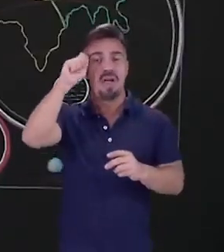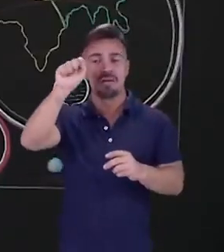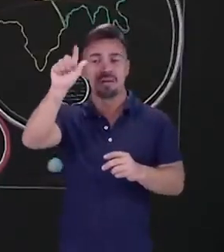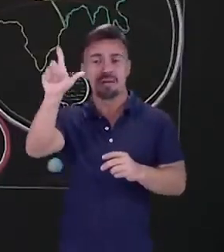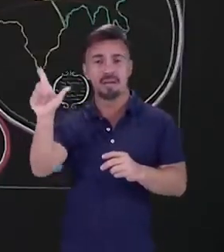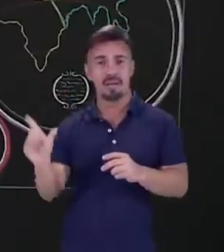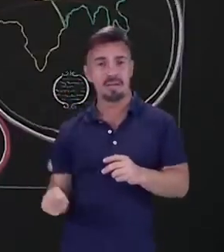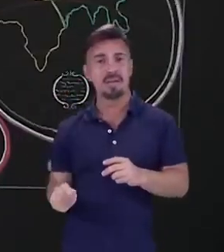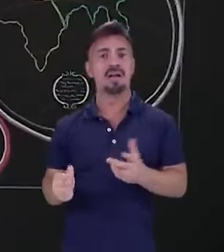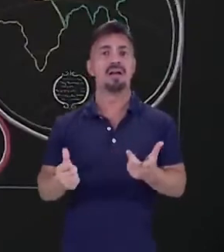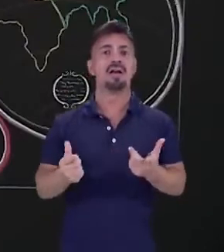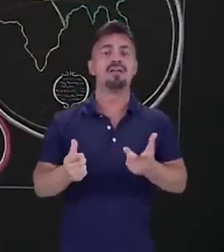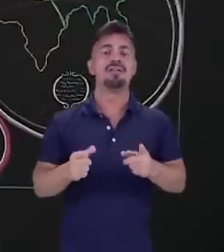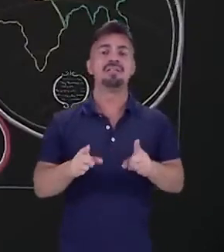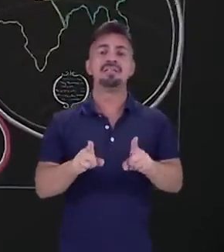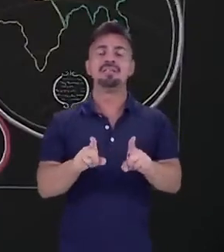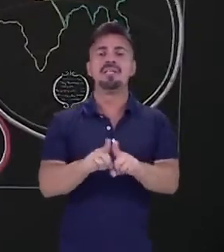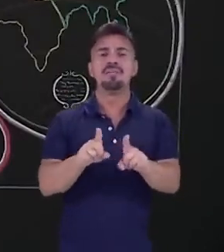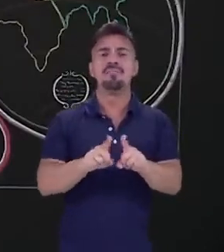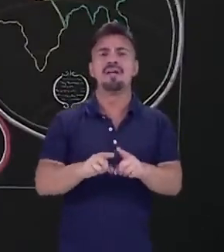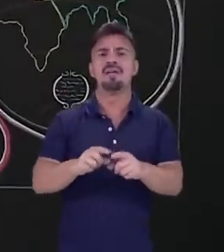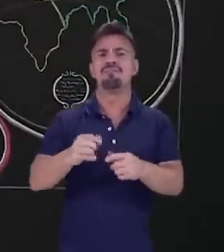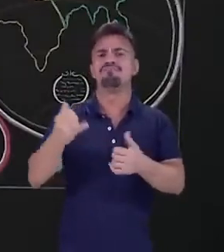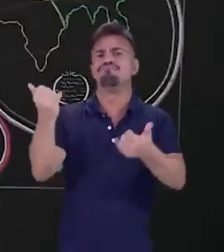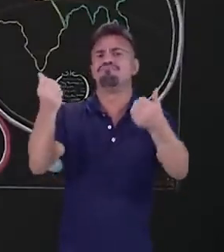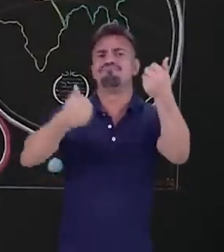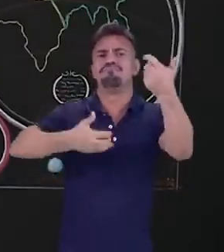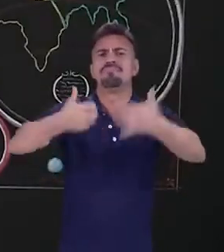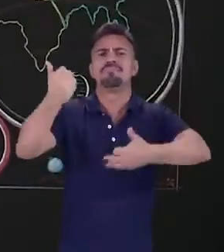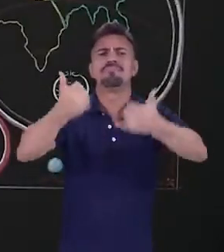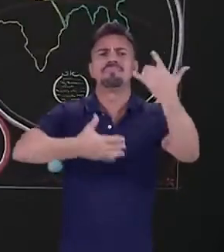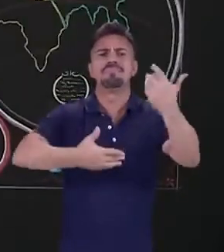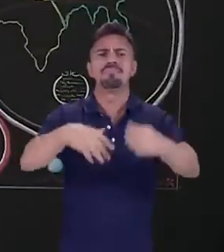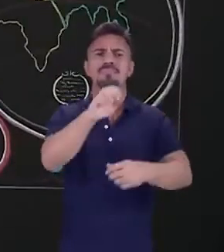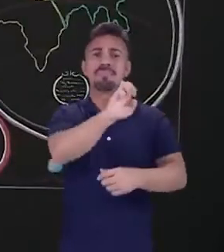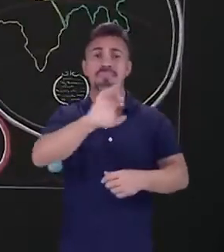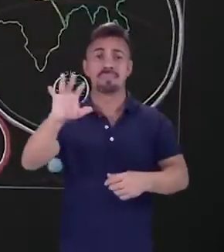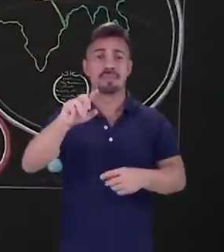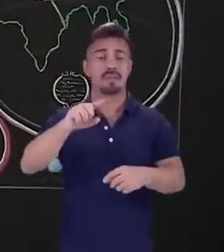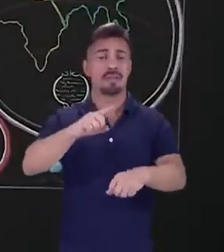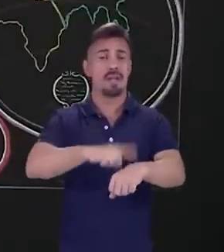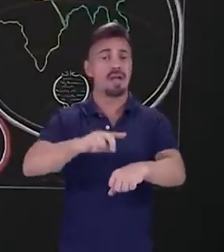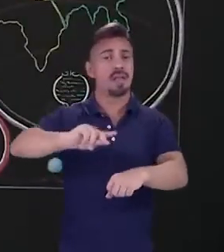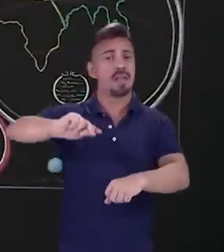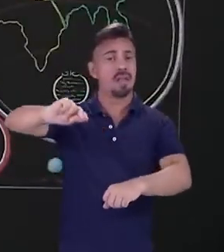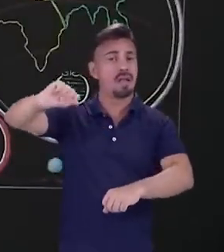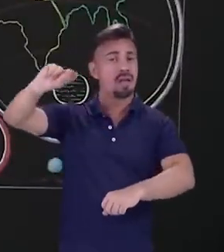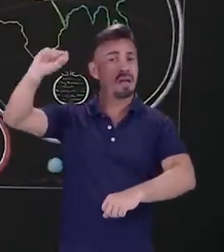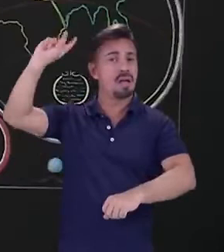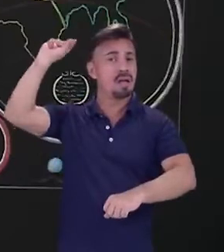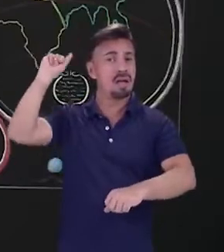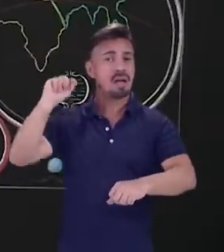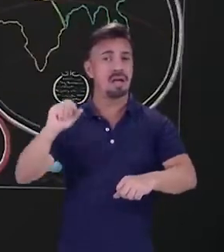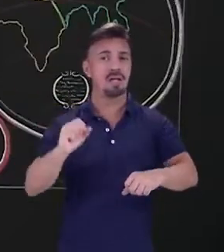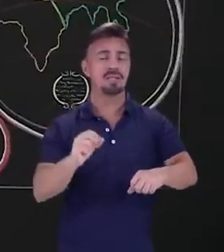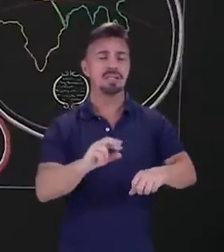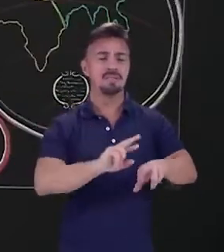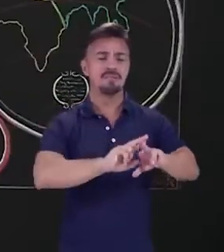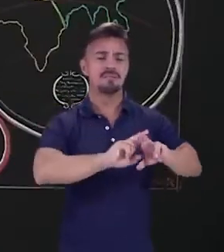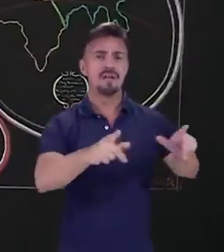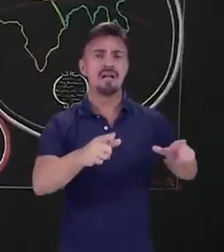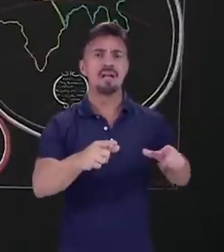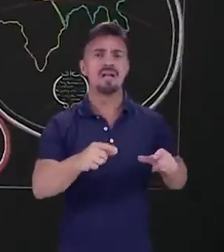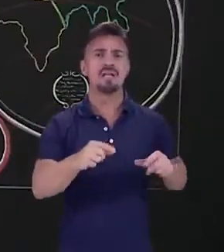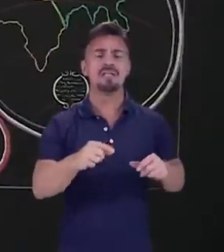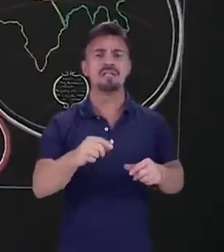africanos, também, sobre o qual corria uma série de relatos. Na Europa, naquela época, o máximo que se conhecia de terras diferentes eram os relatos